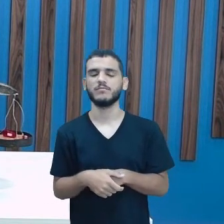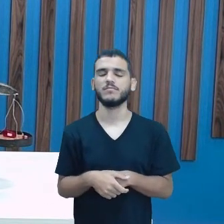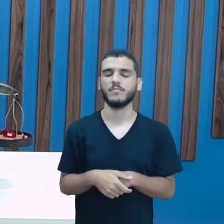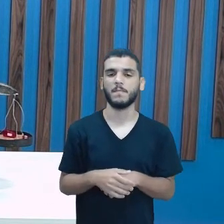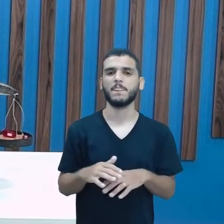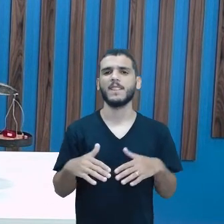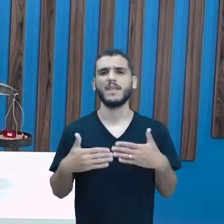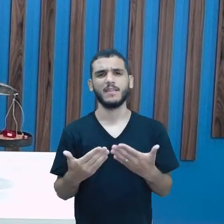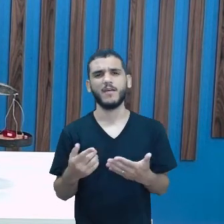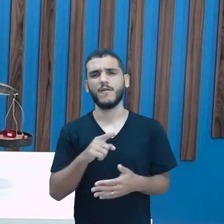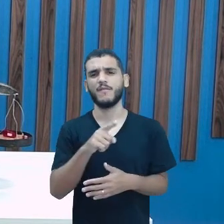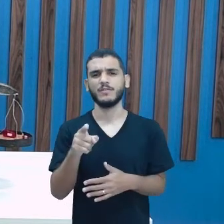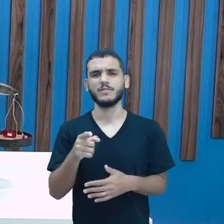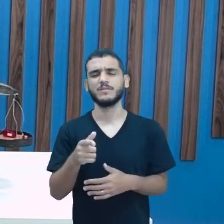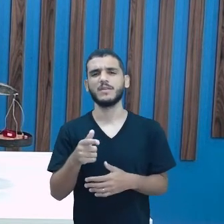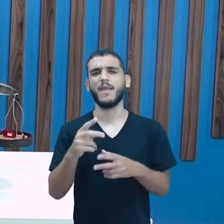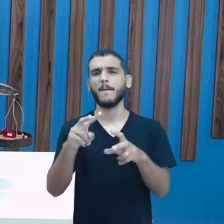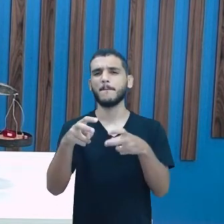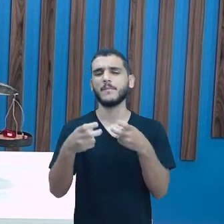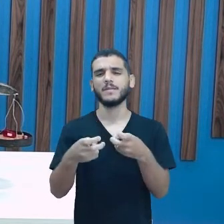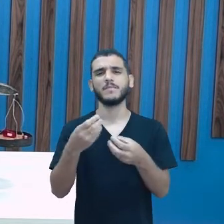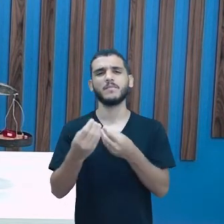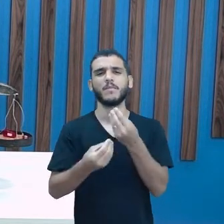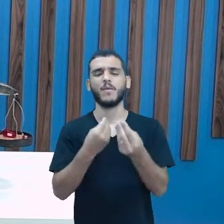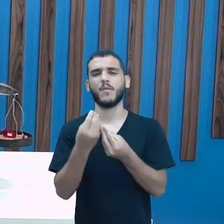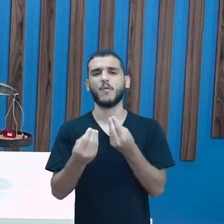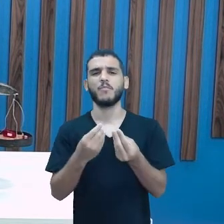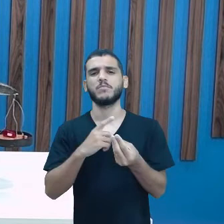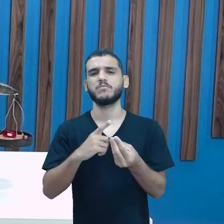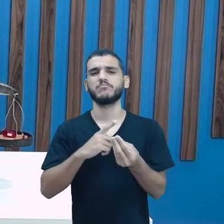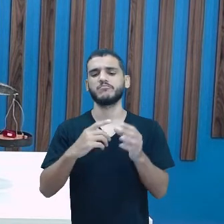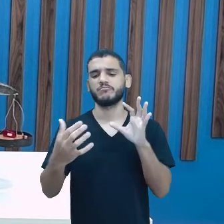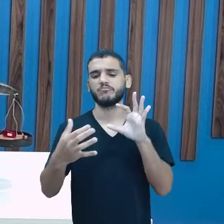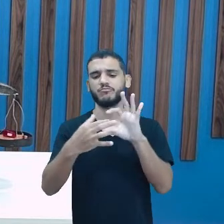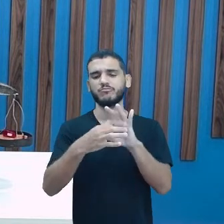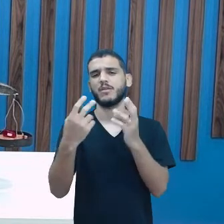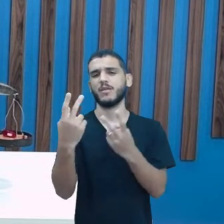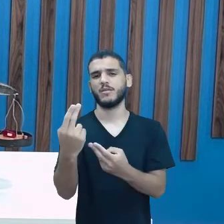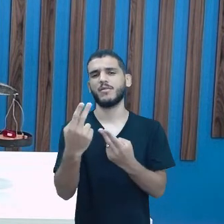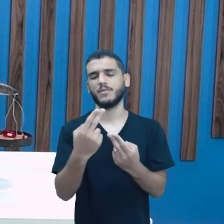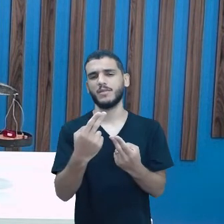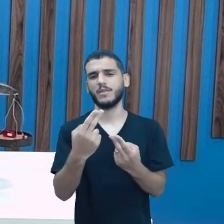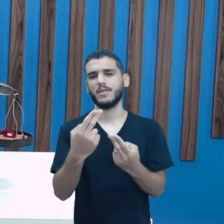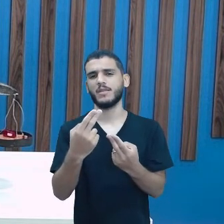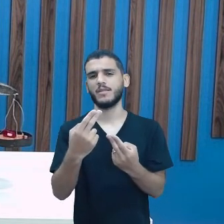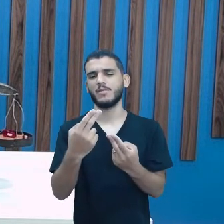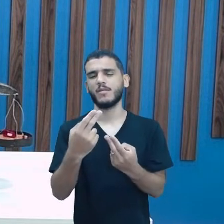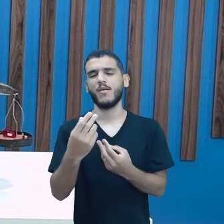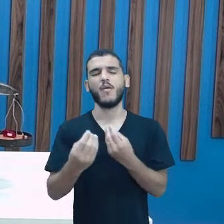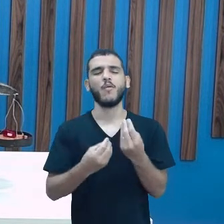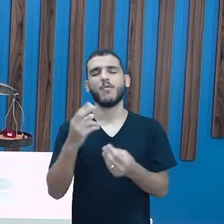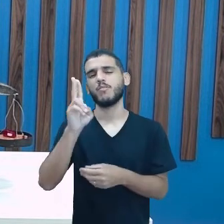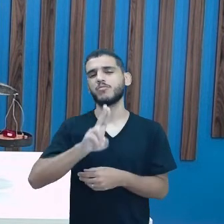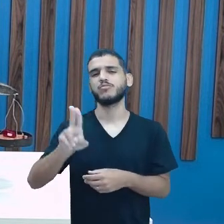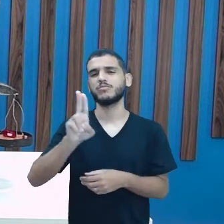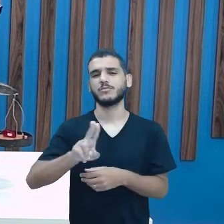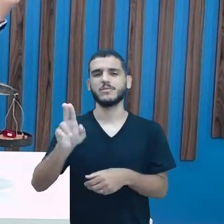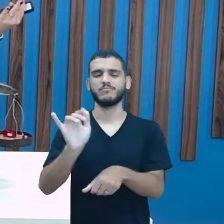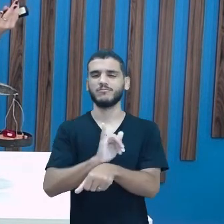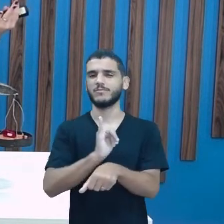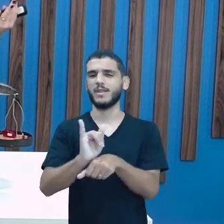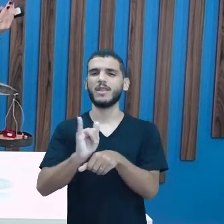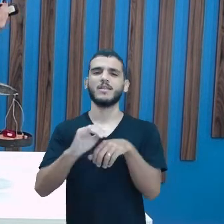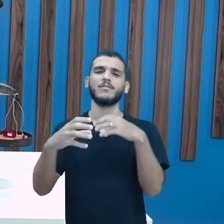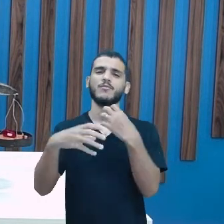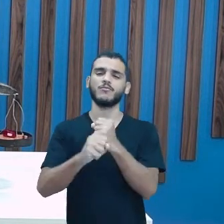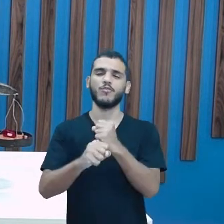essa questão de relação de igualdade, a função do símbolo da igualdade, para que ela serve numa operação, para dizer que o que tem